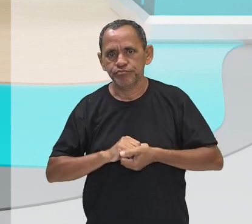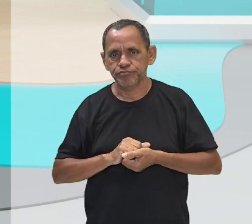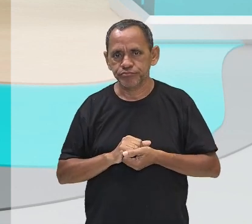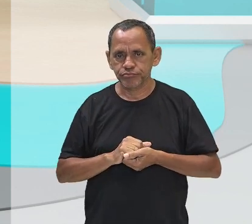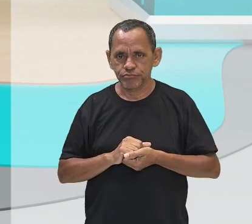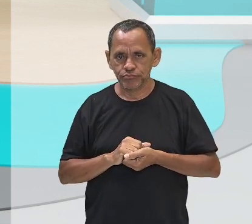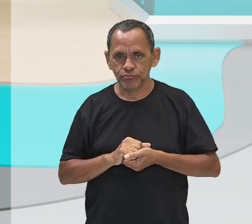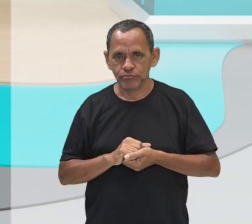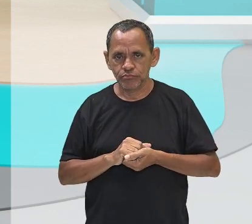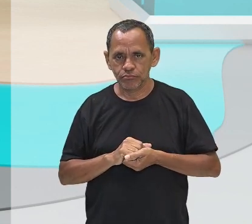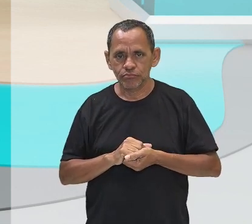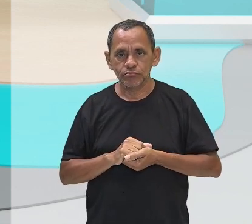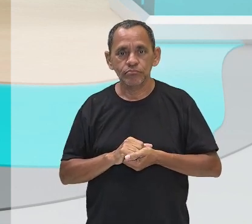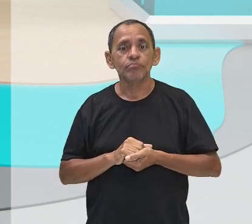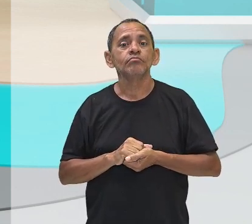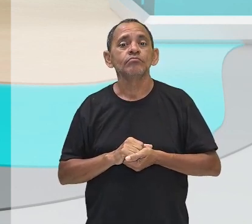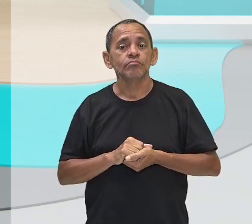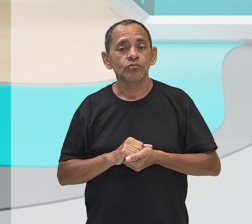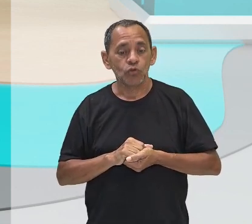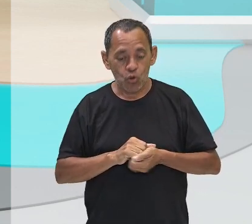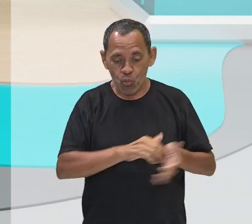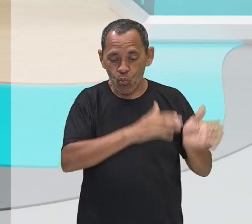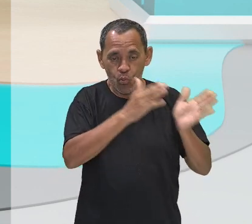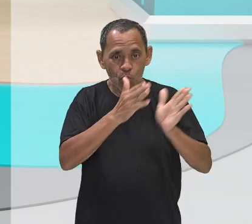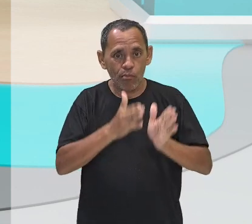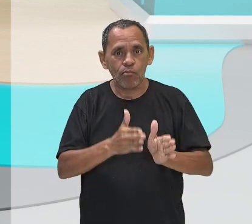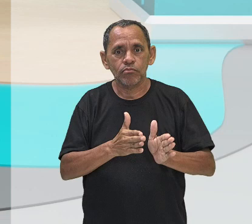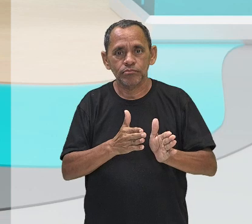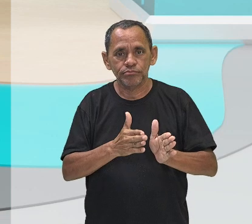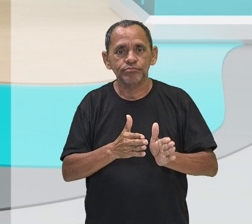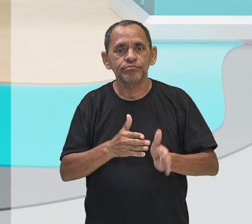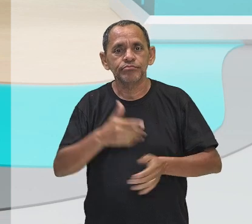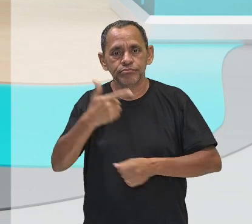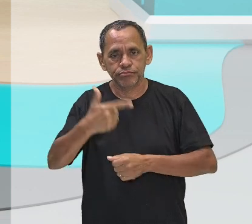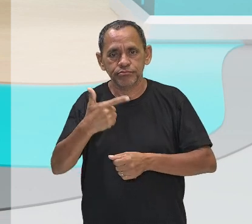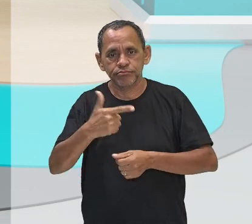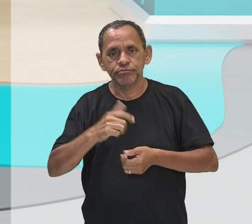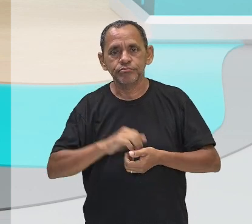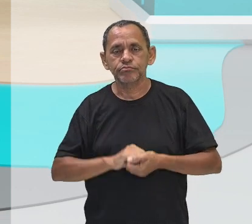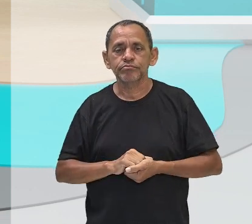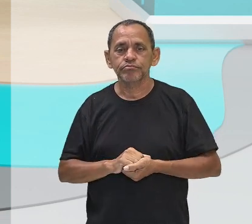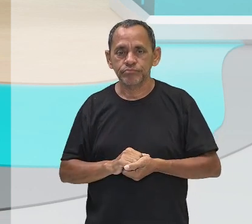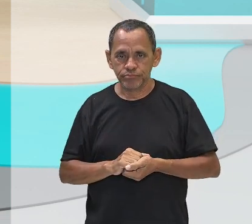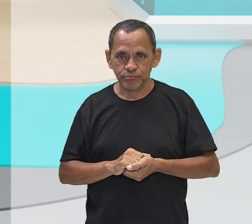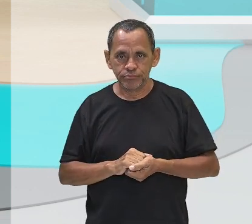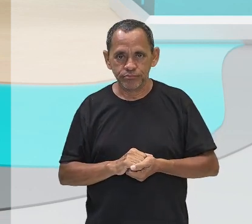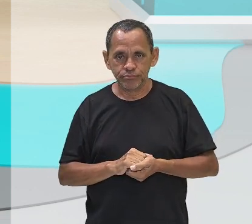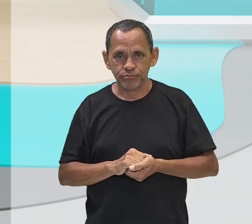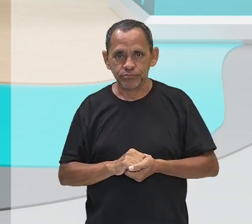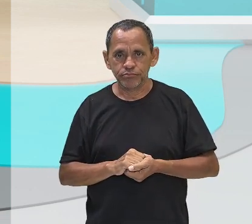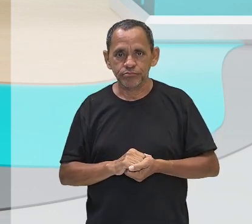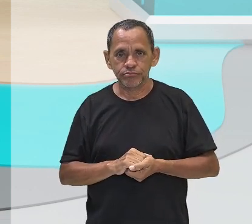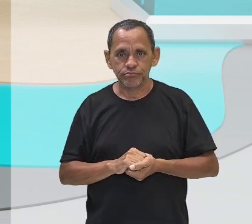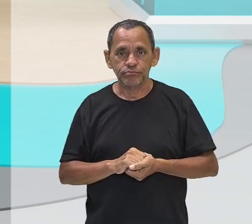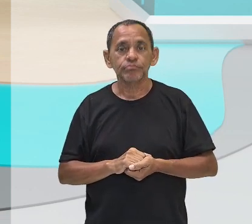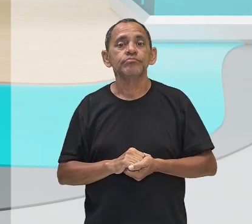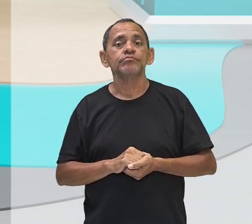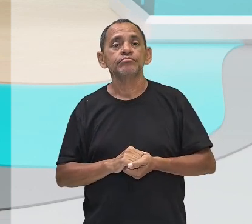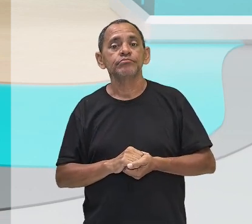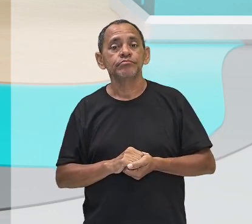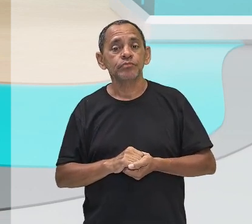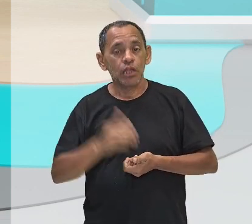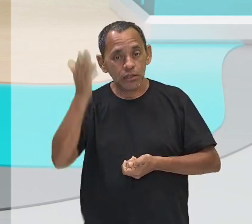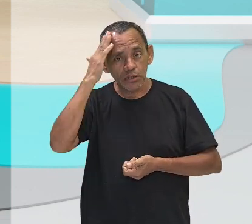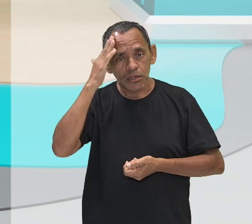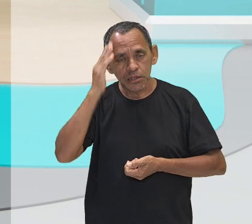aí nessa segunda fase, né, do ensino fundamental 2, já começar a entender o que seria esse posicionamento